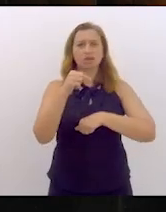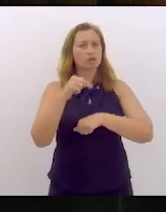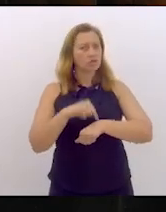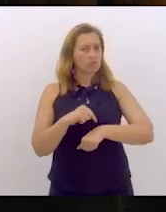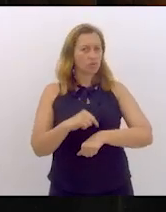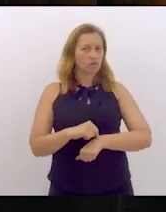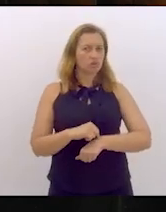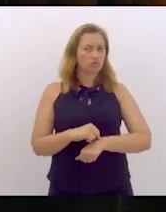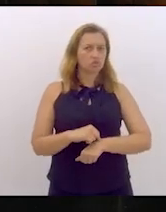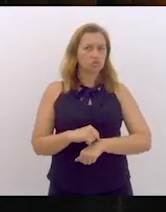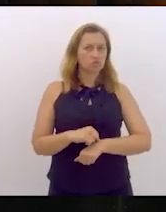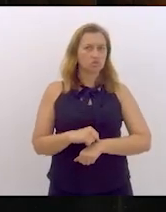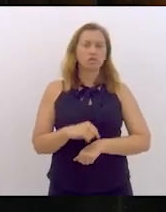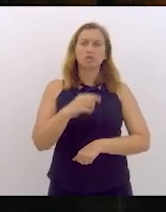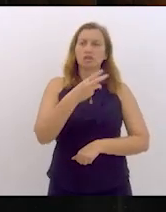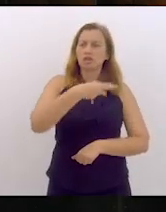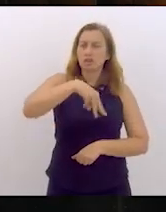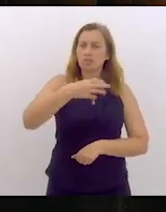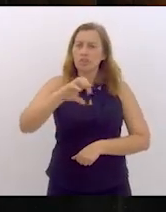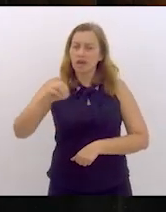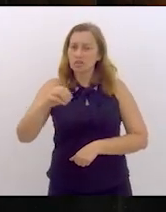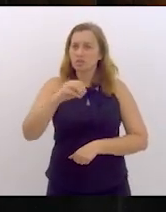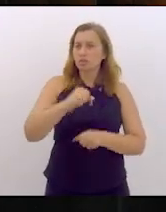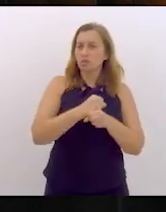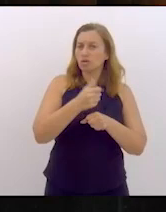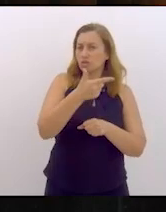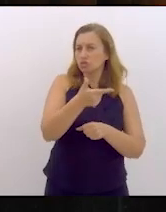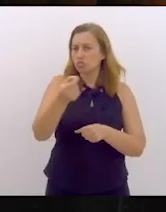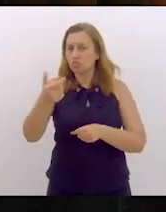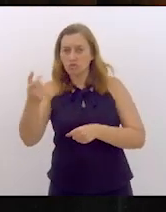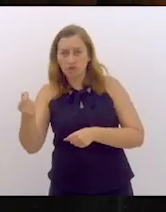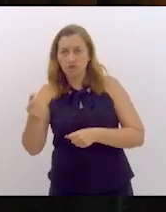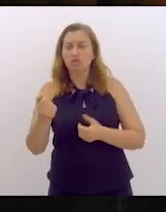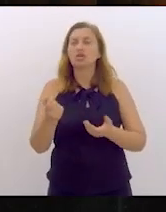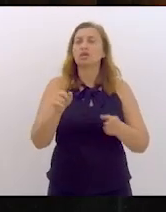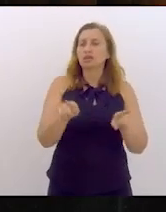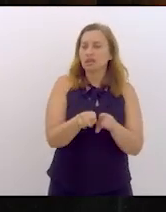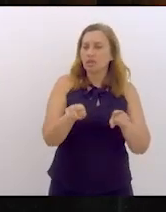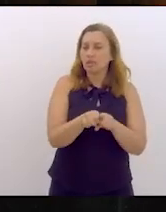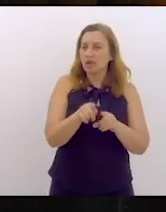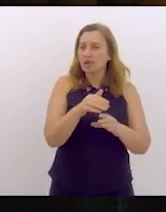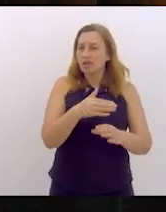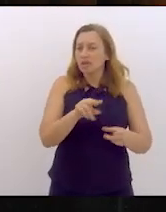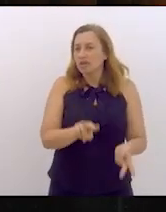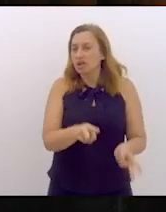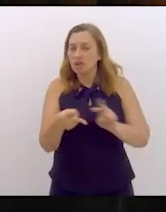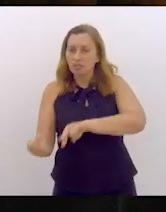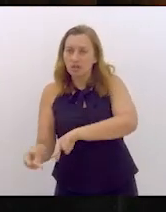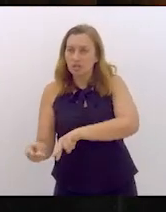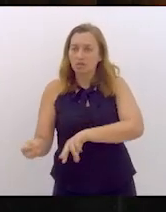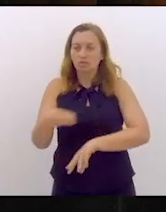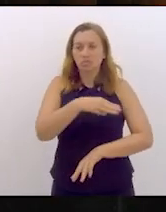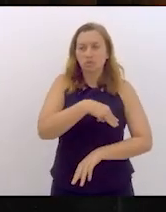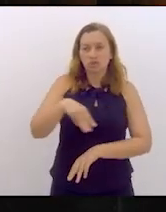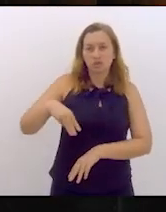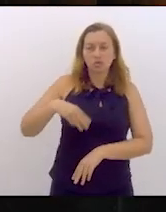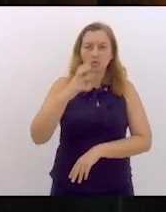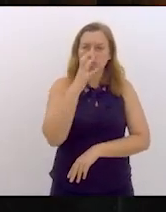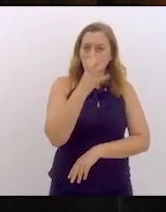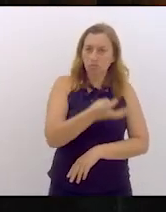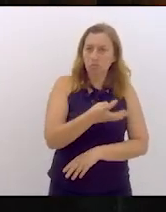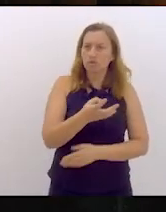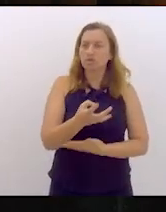oportunidade em março de 20 também caminhamos denúncia ao Ministério Público